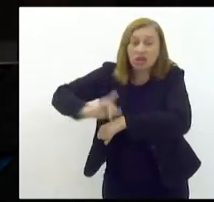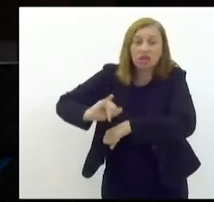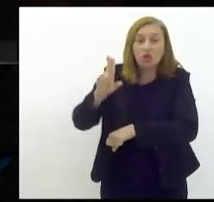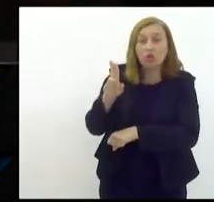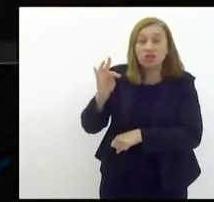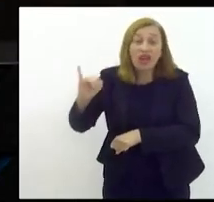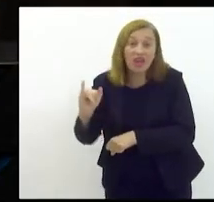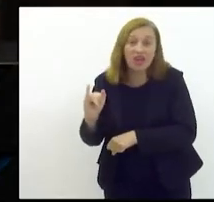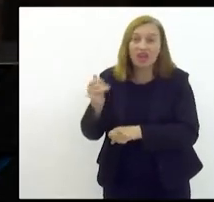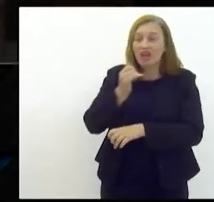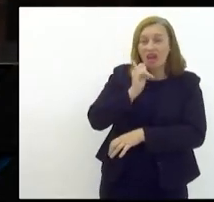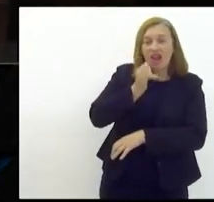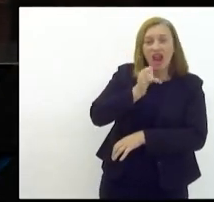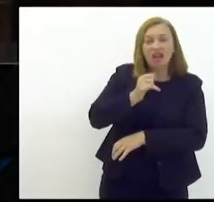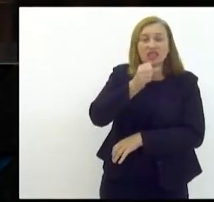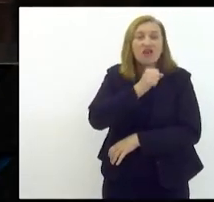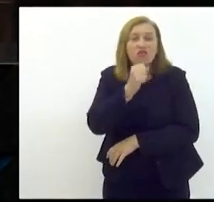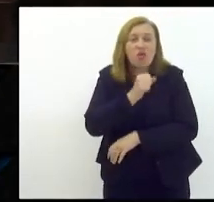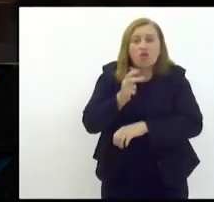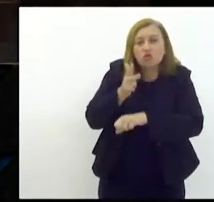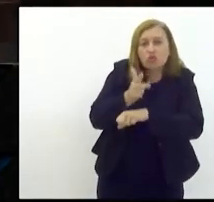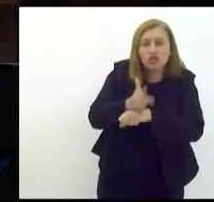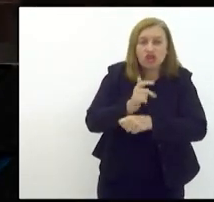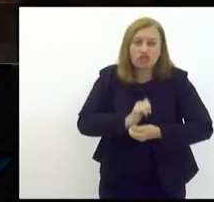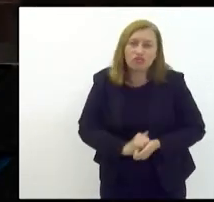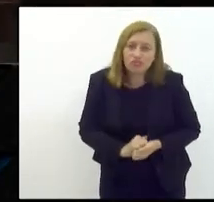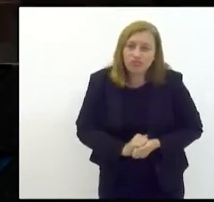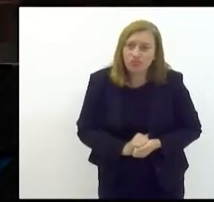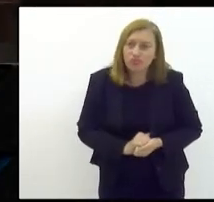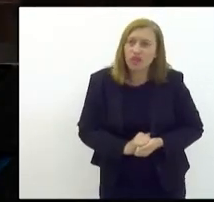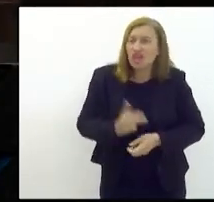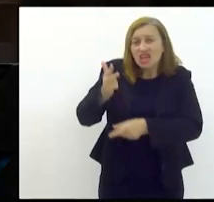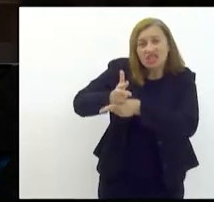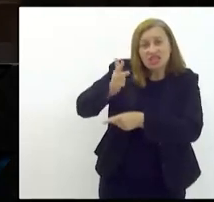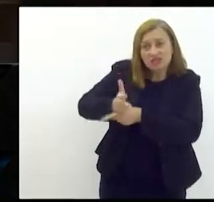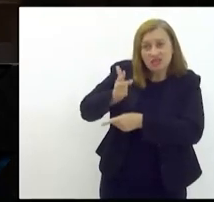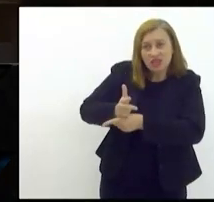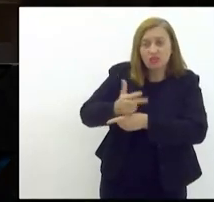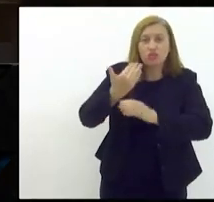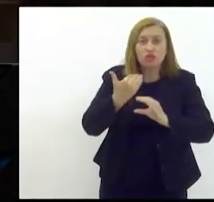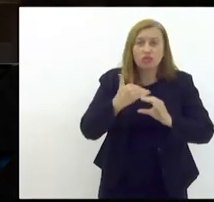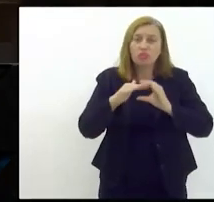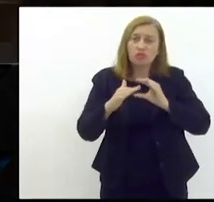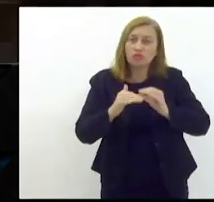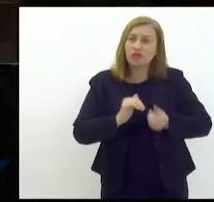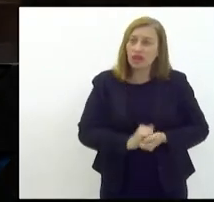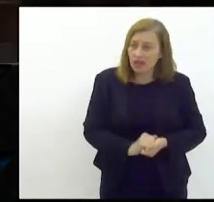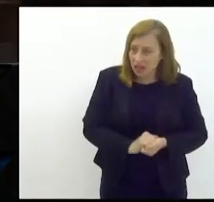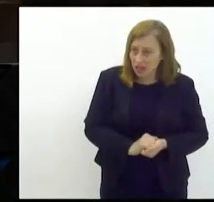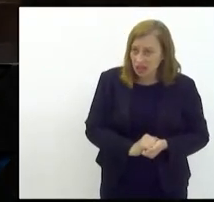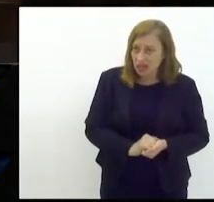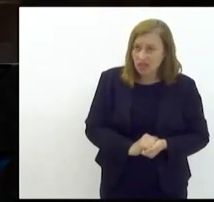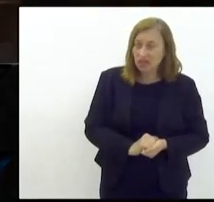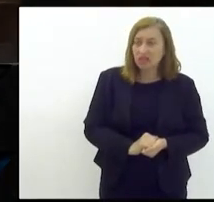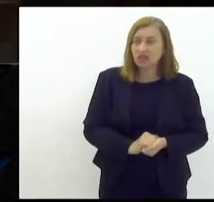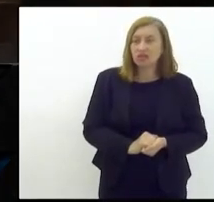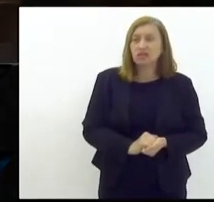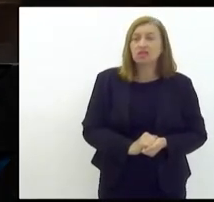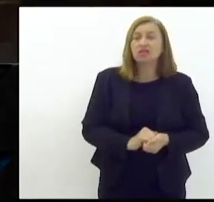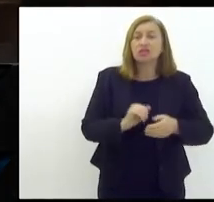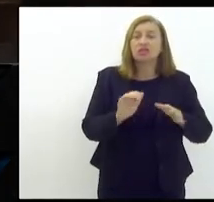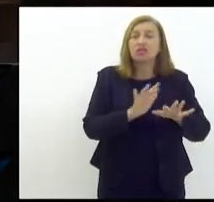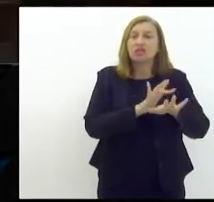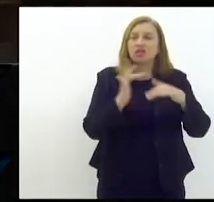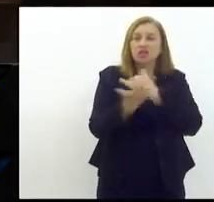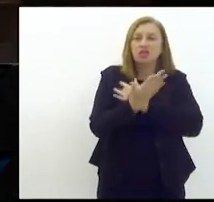e Relatos da avó nesse vídeo e esse vídeo estará disponibilizado na sua totalidade na minhas redes